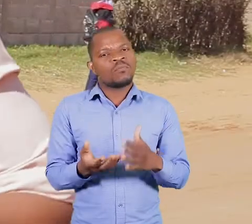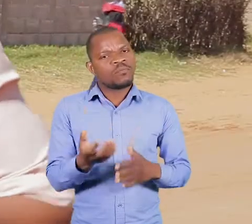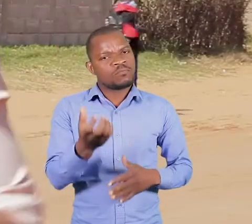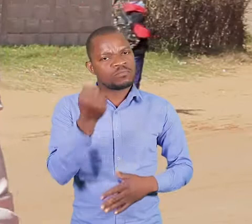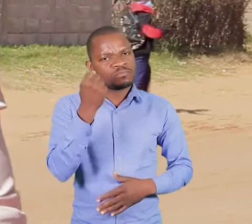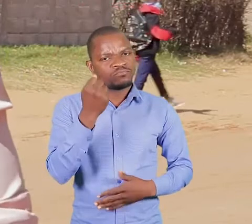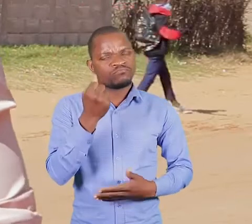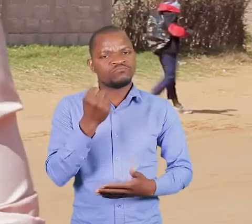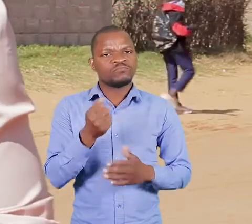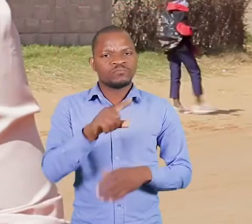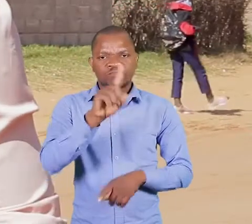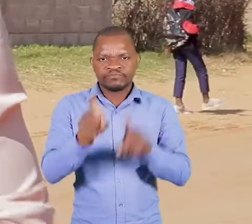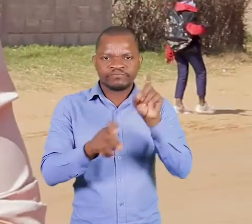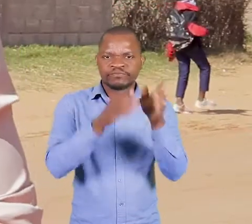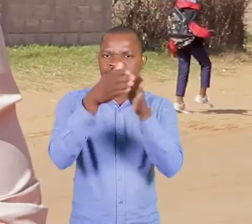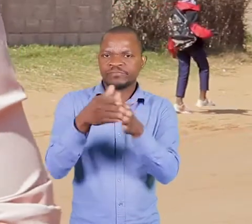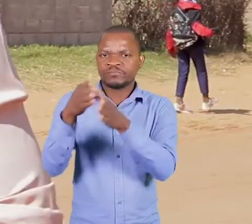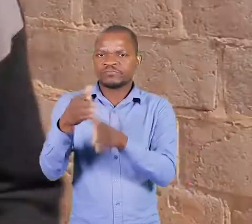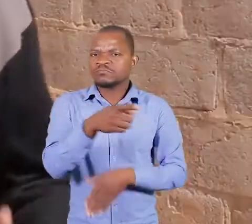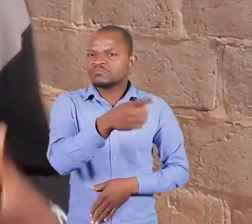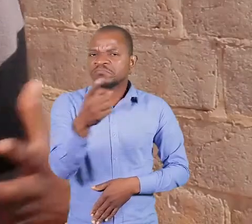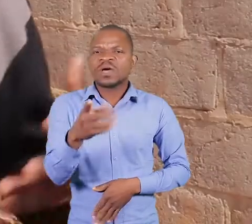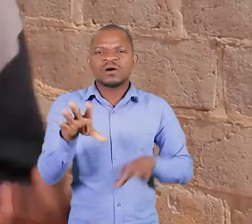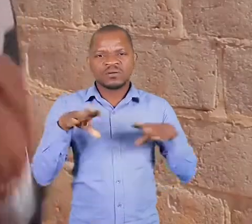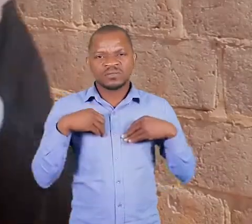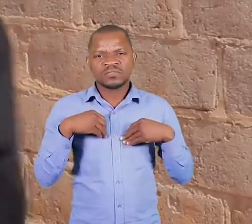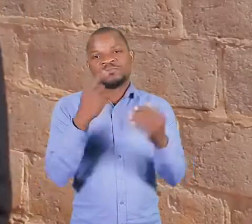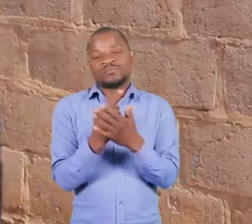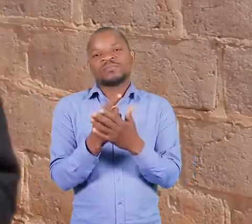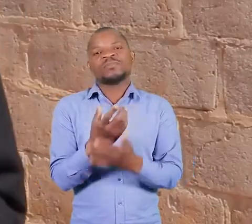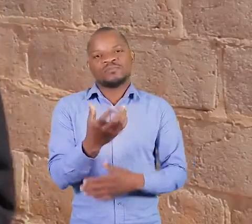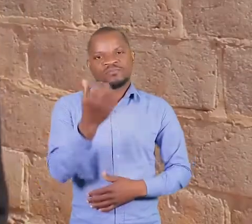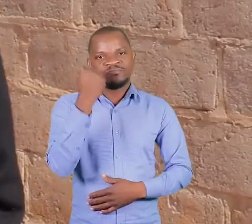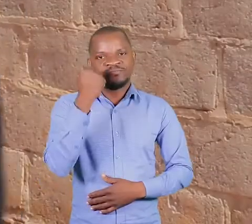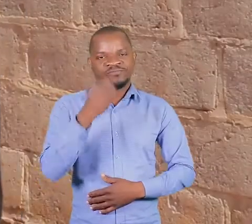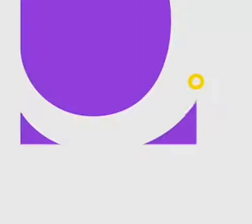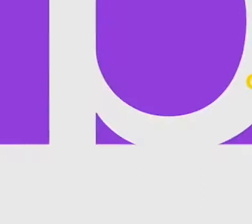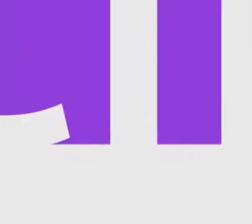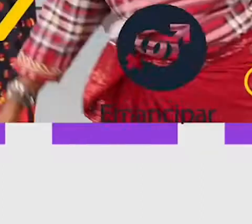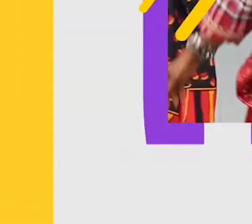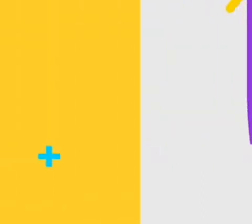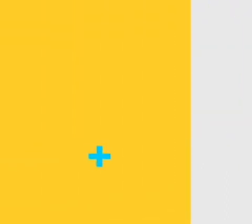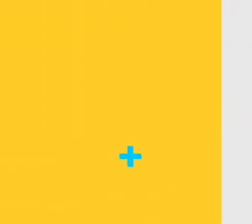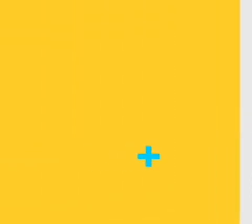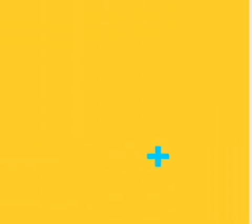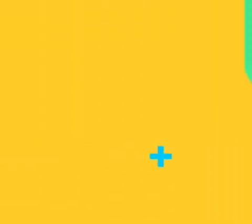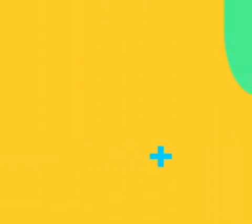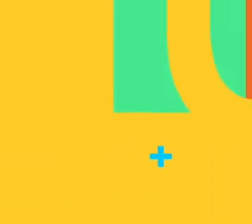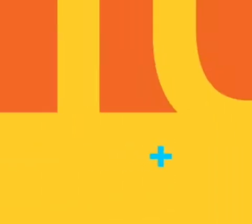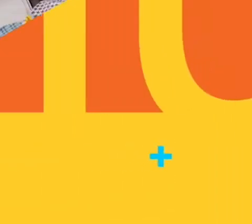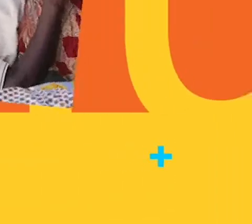começar, como é habitual, na rubrica Vox. Eu adoro Vox! Vamos a isso!